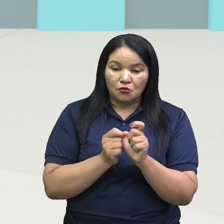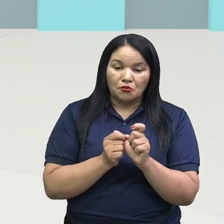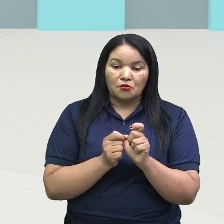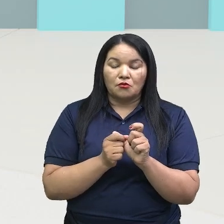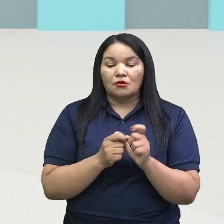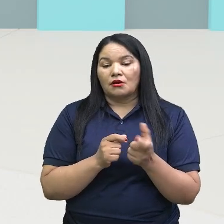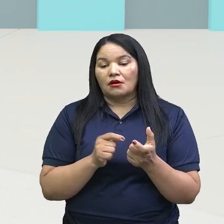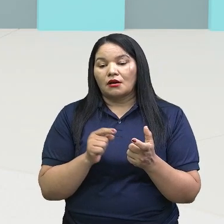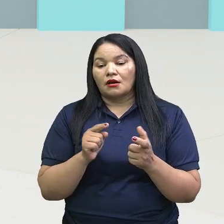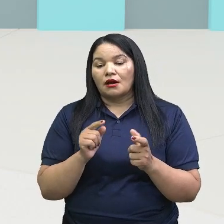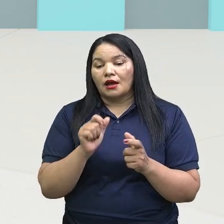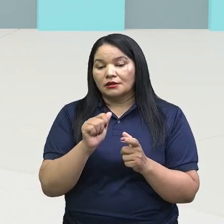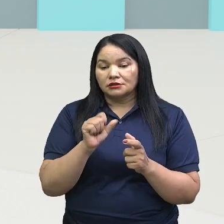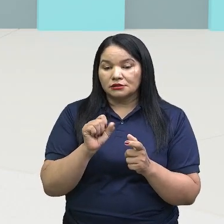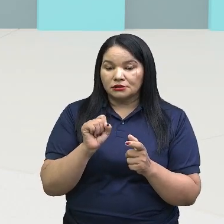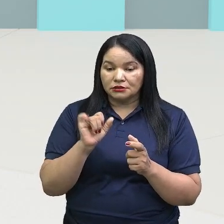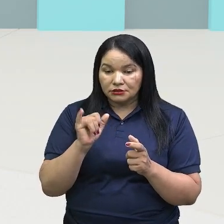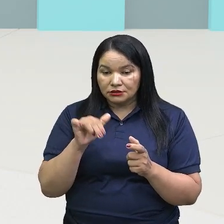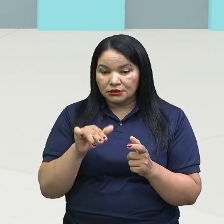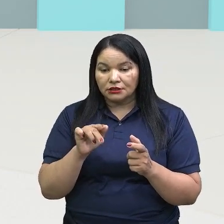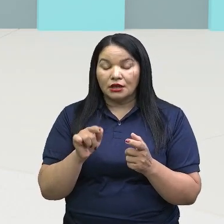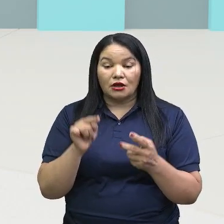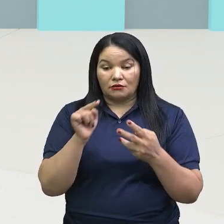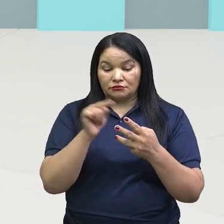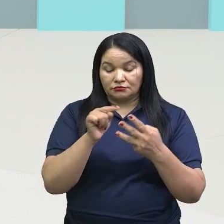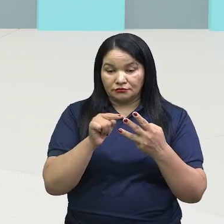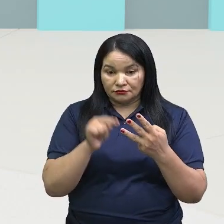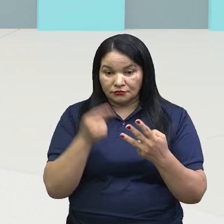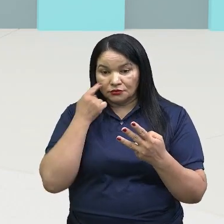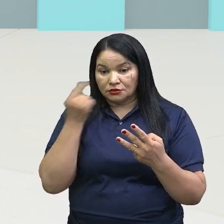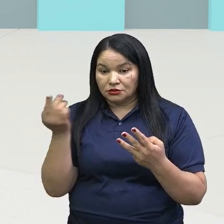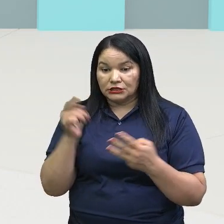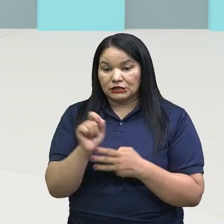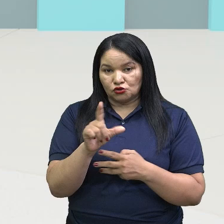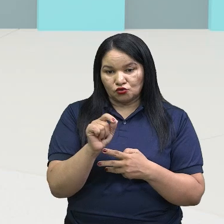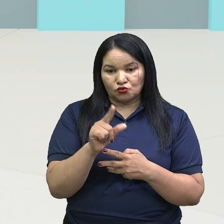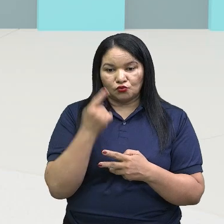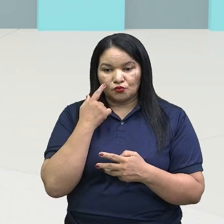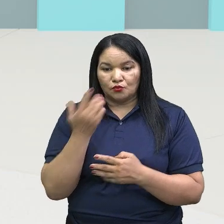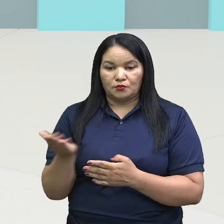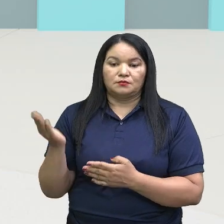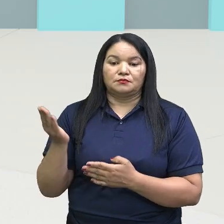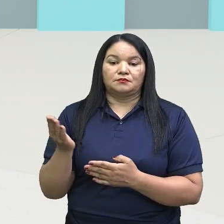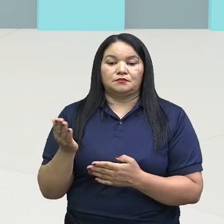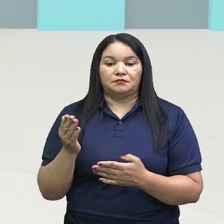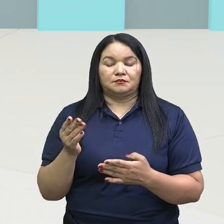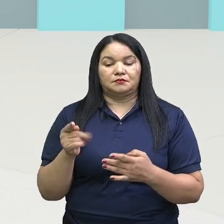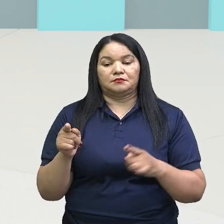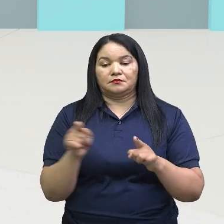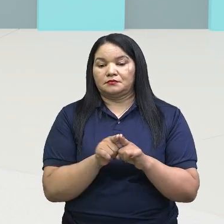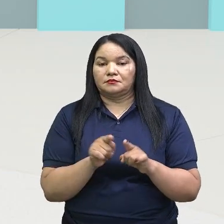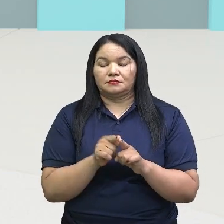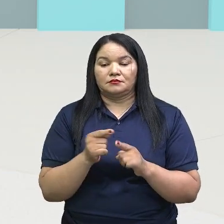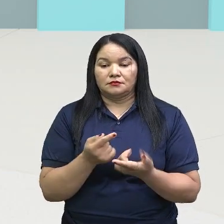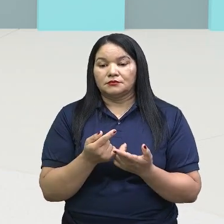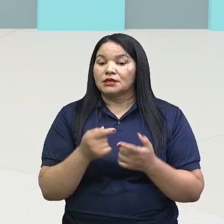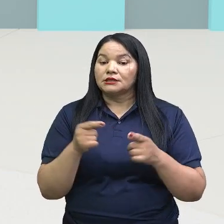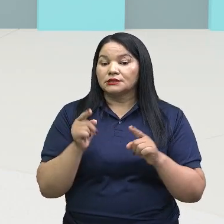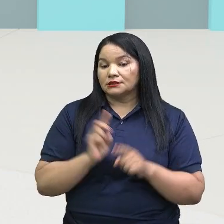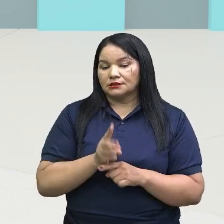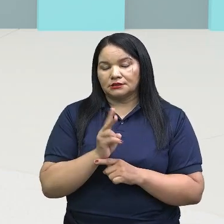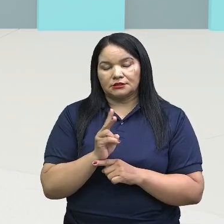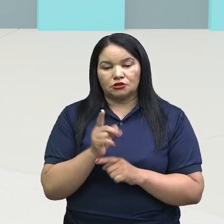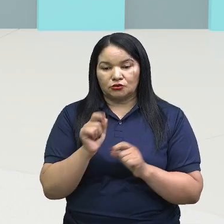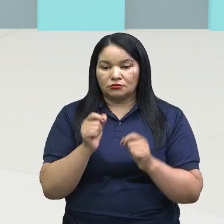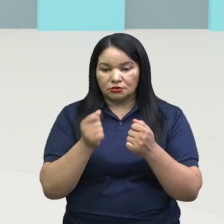enquanto, logo que, assim que. Então, essas conjunções, observe que elas vão sempre dar essa noção de